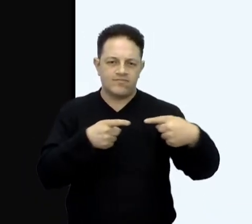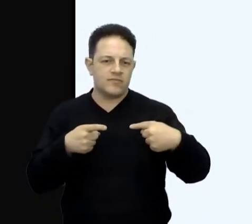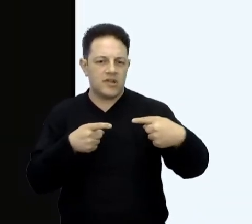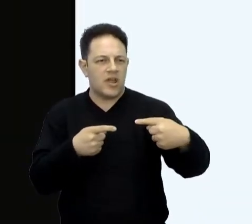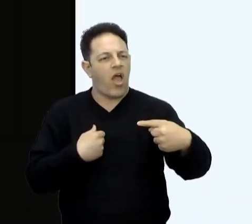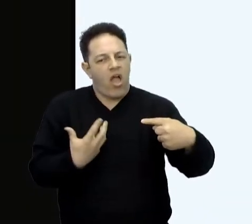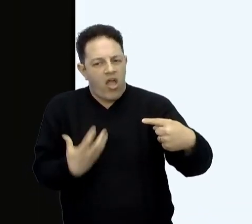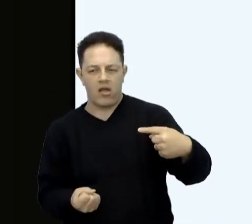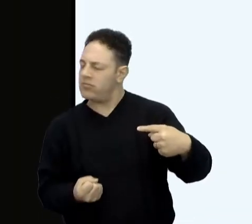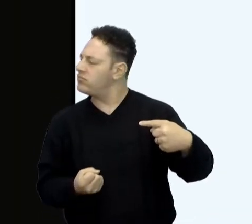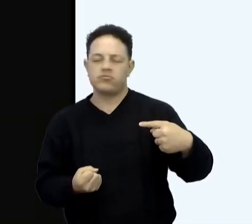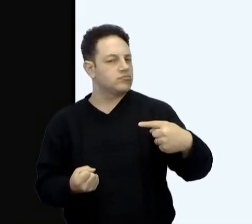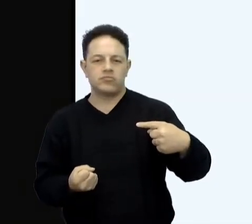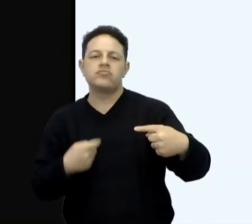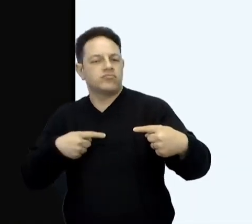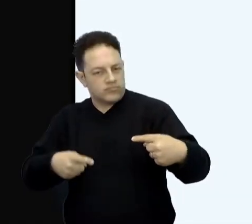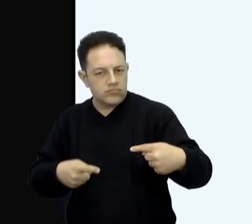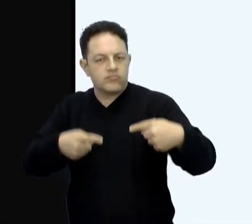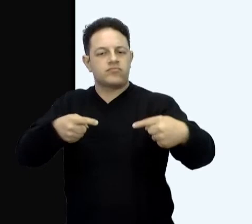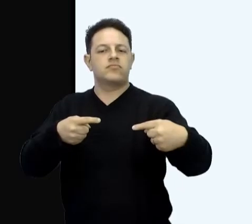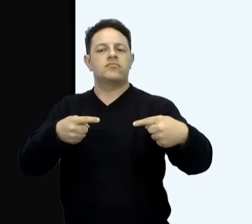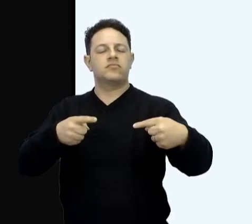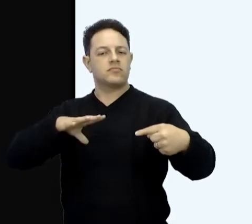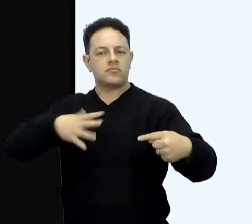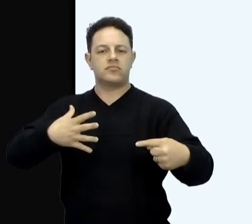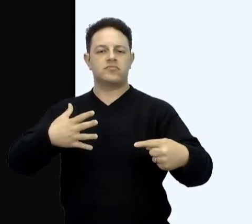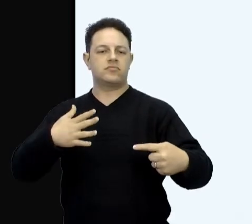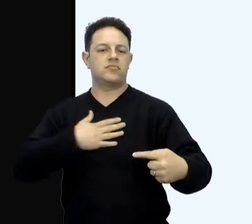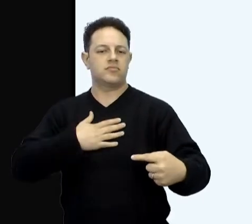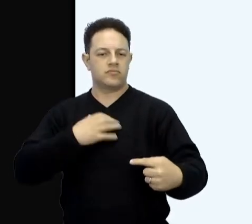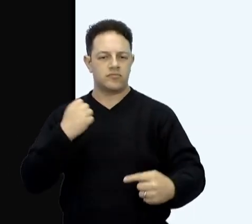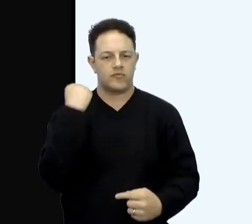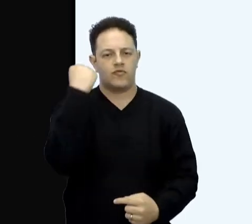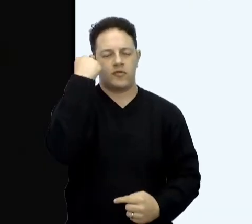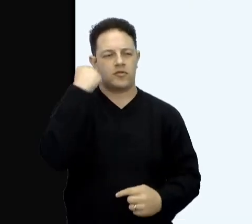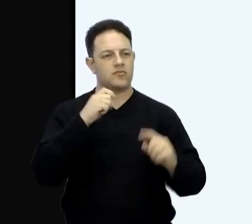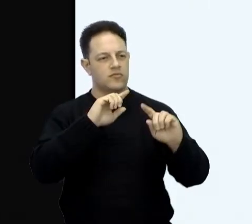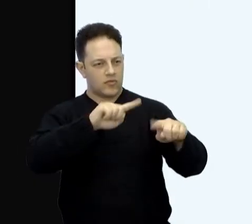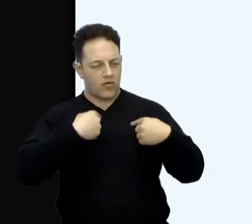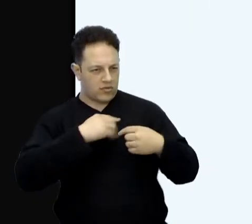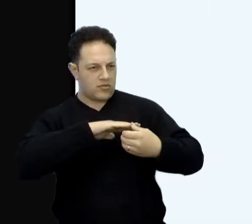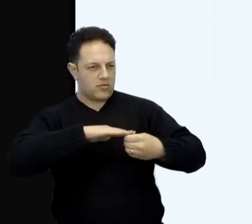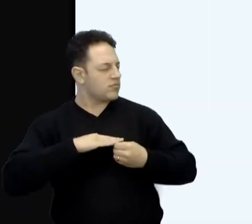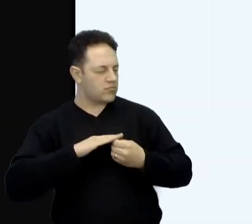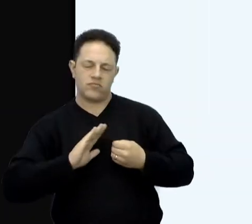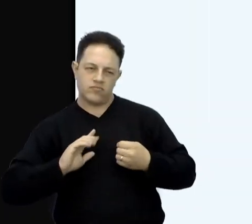cede. Oposição ou reação a uma força opressora.